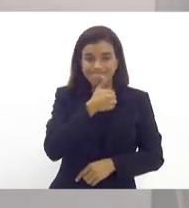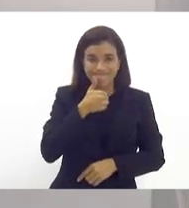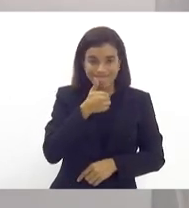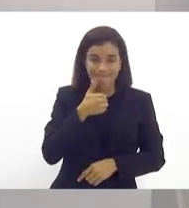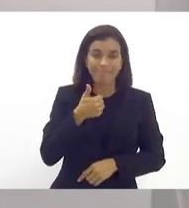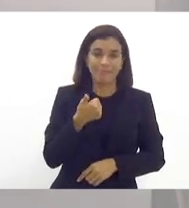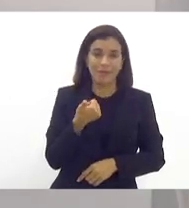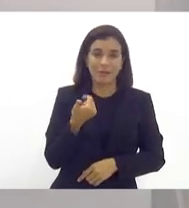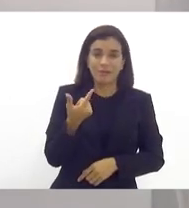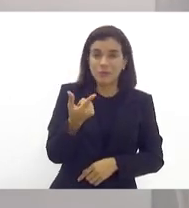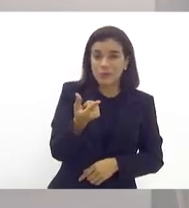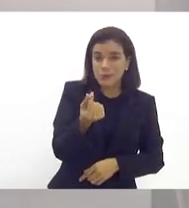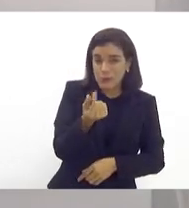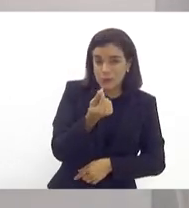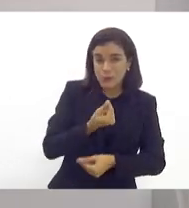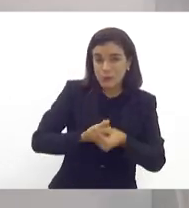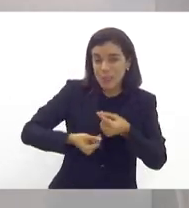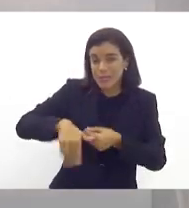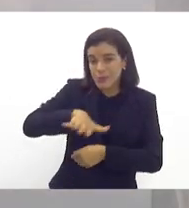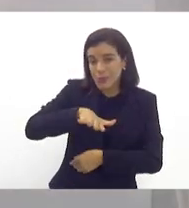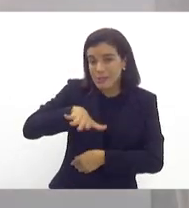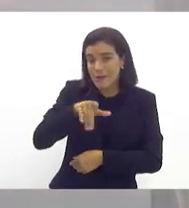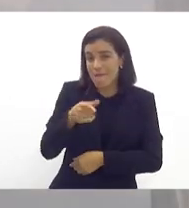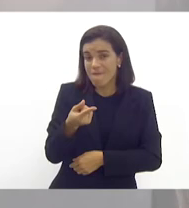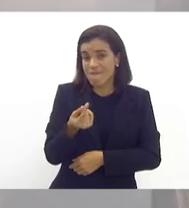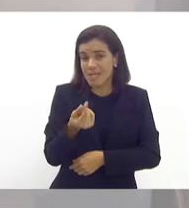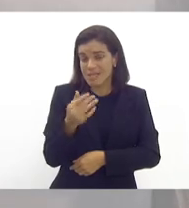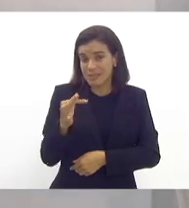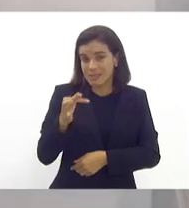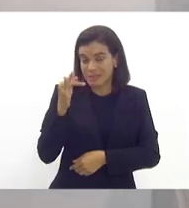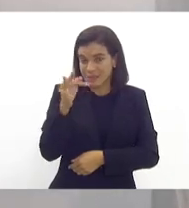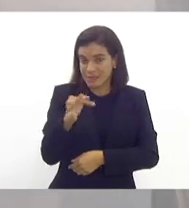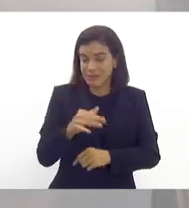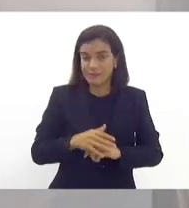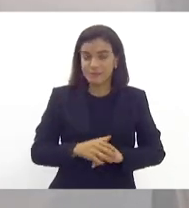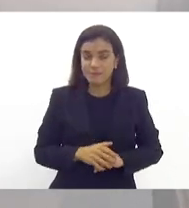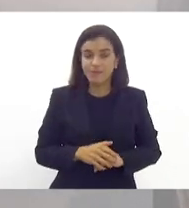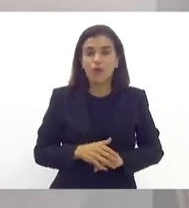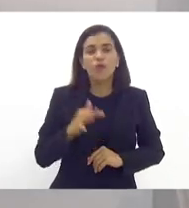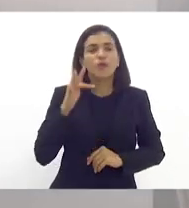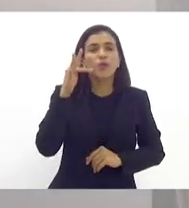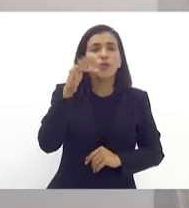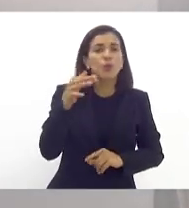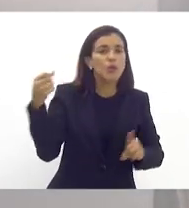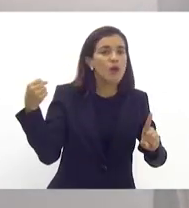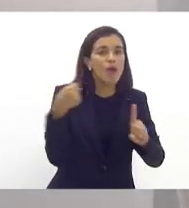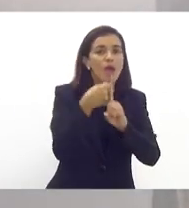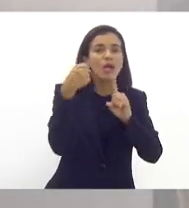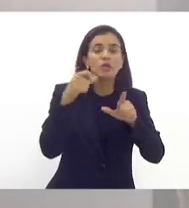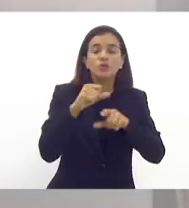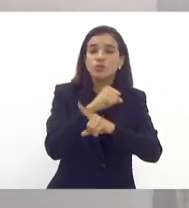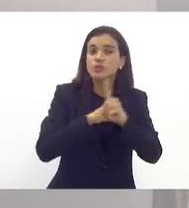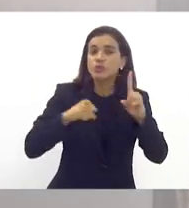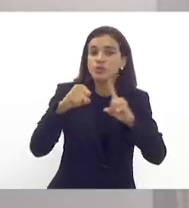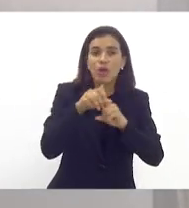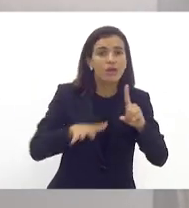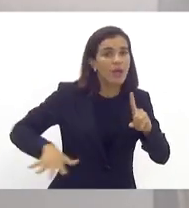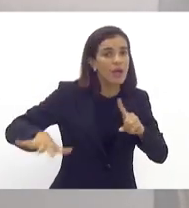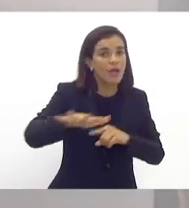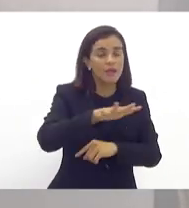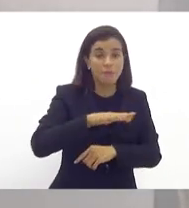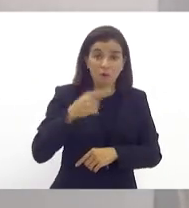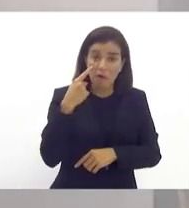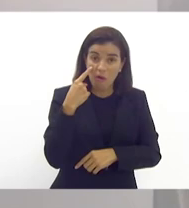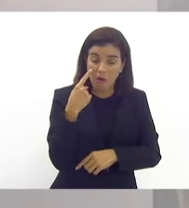nos recursos financeiros dessas famílias mas no futuro e a o que me se assusta isso vai impactar numa sociedade como um todo porque veja